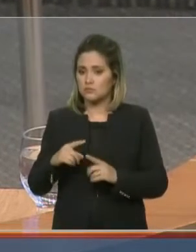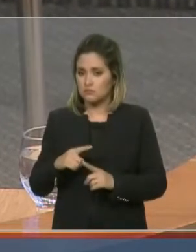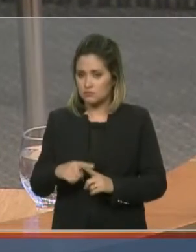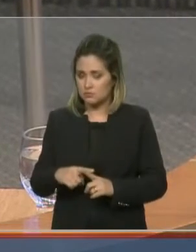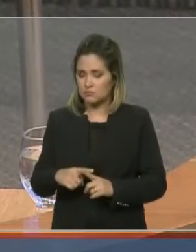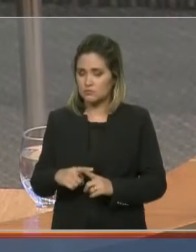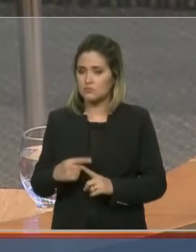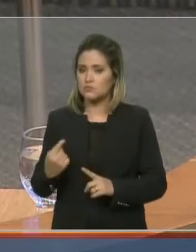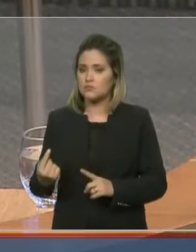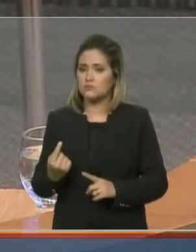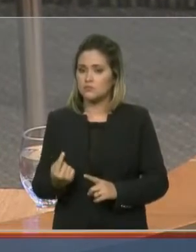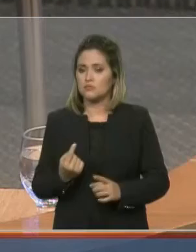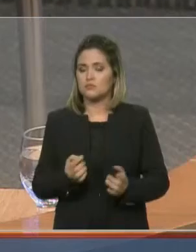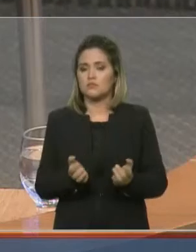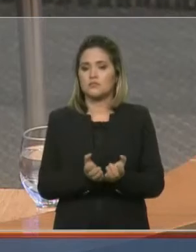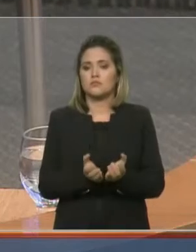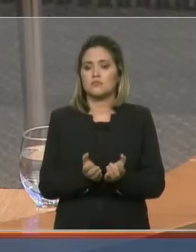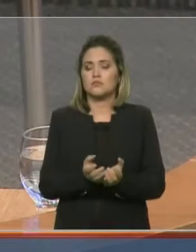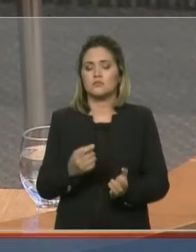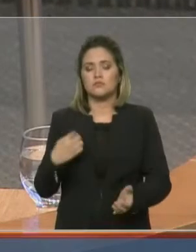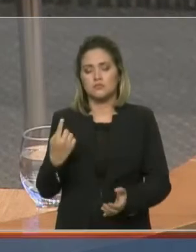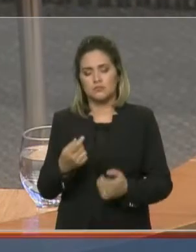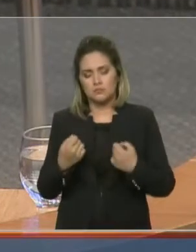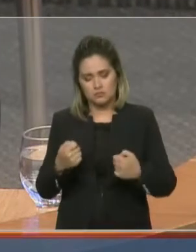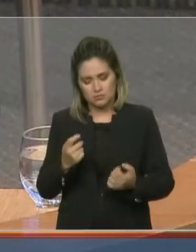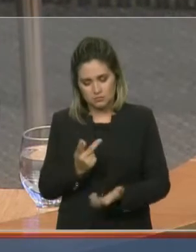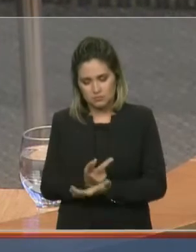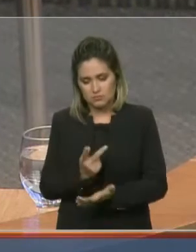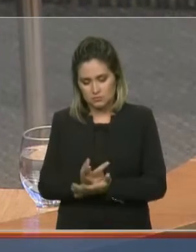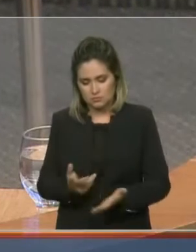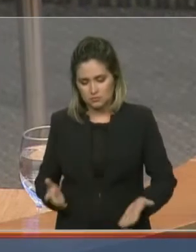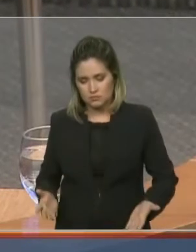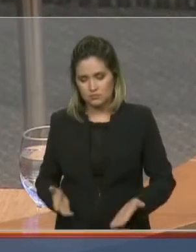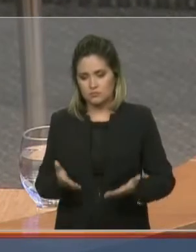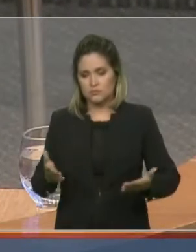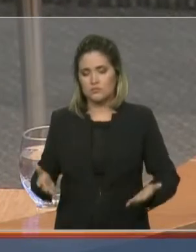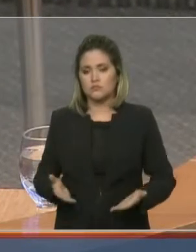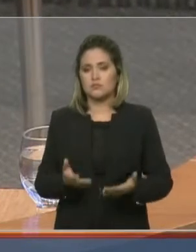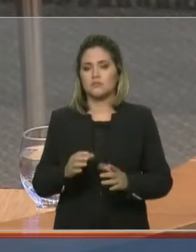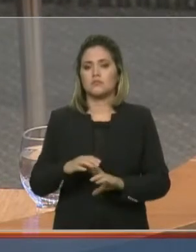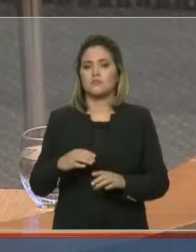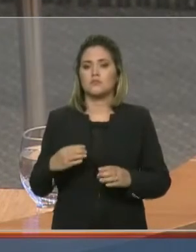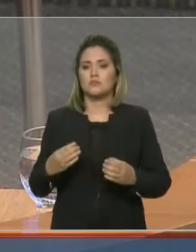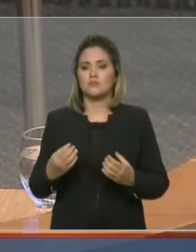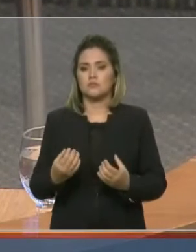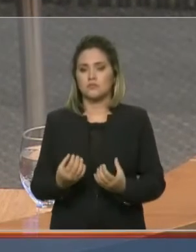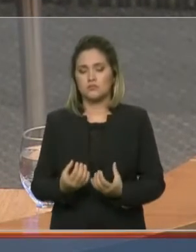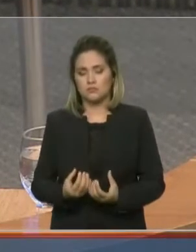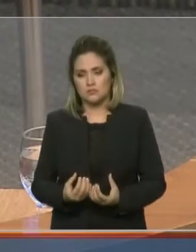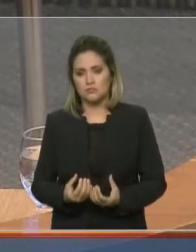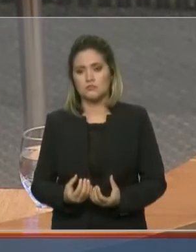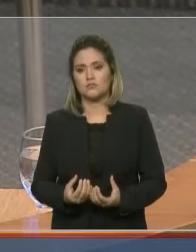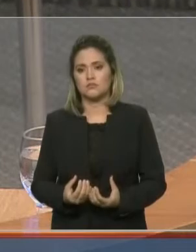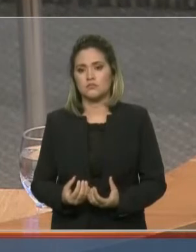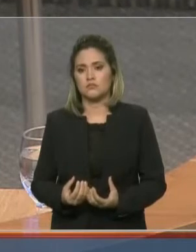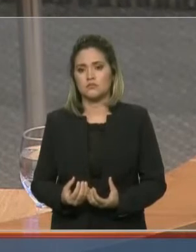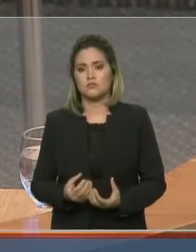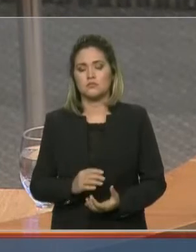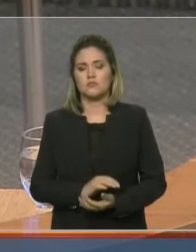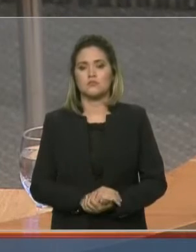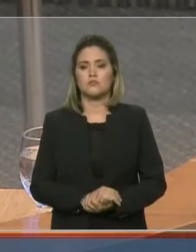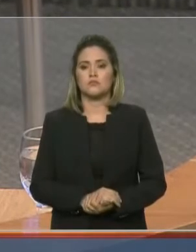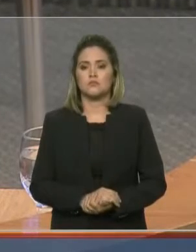cristão, nós devemos sempre estimular a participação das comunidades eclesiais, de modo